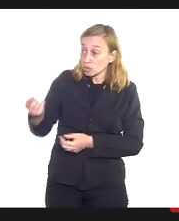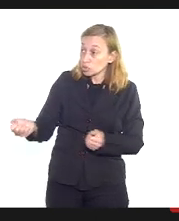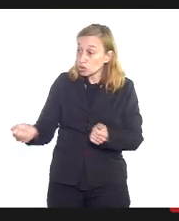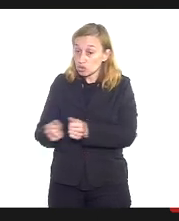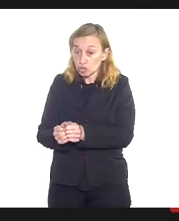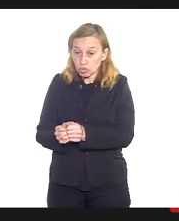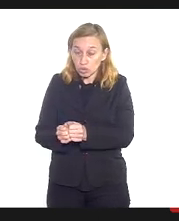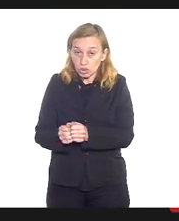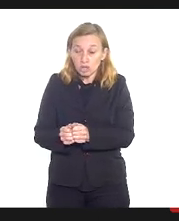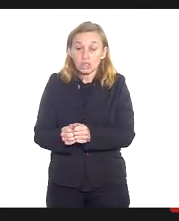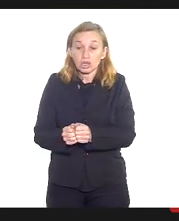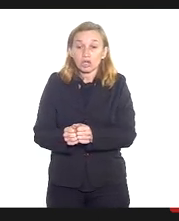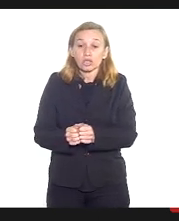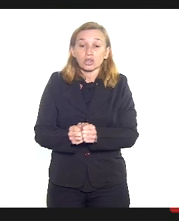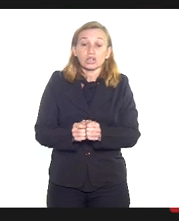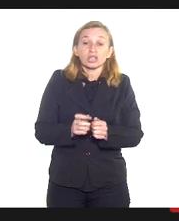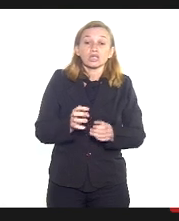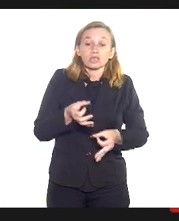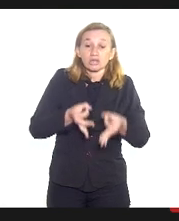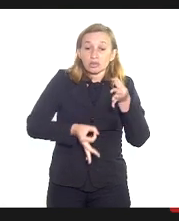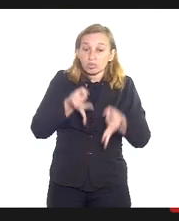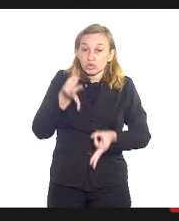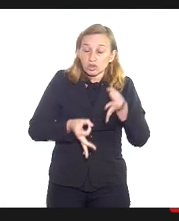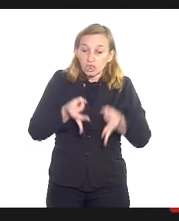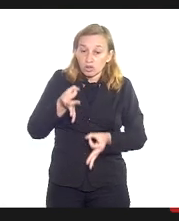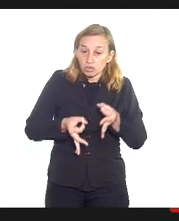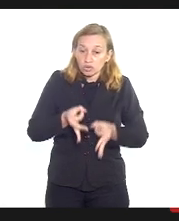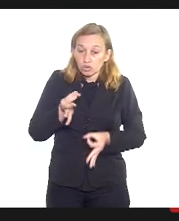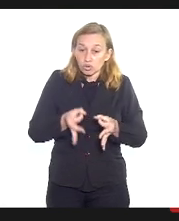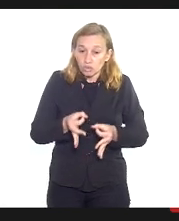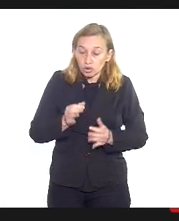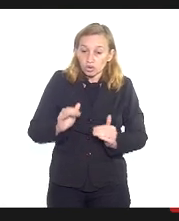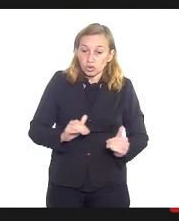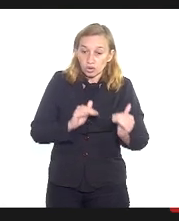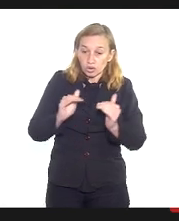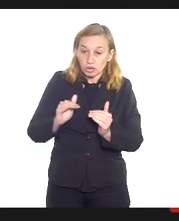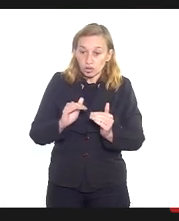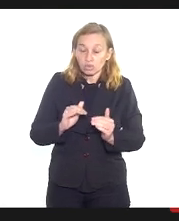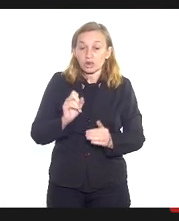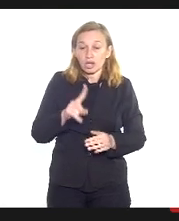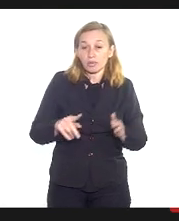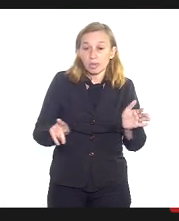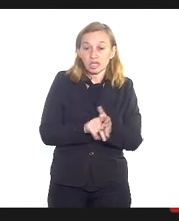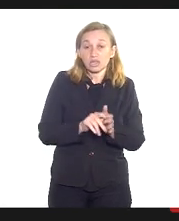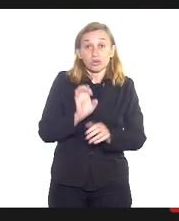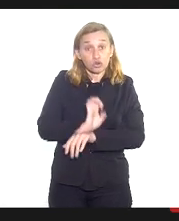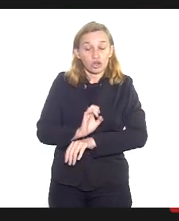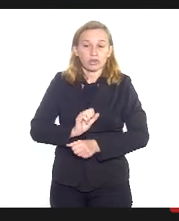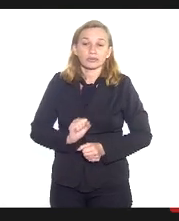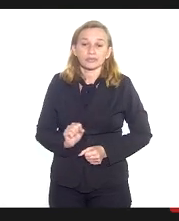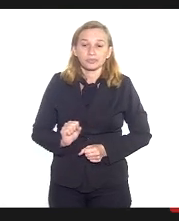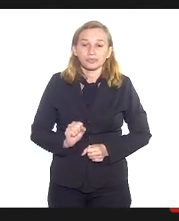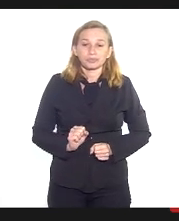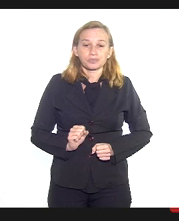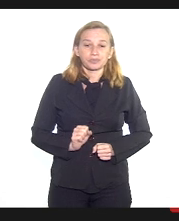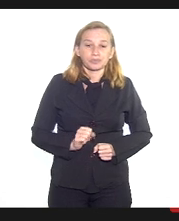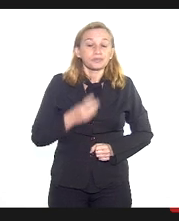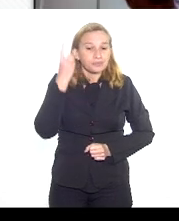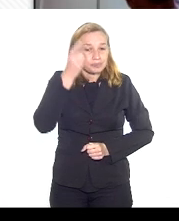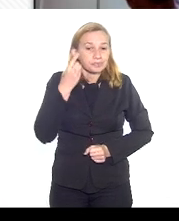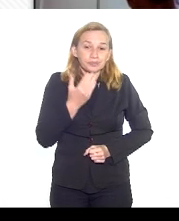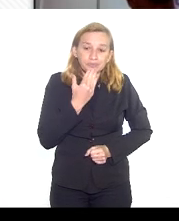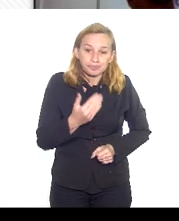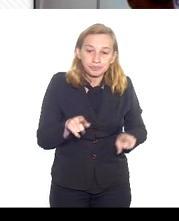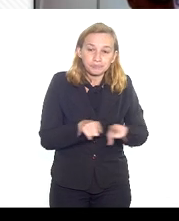inclusive durante o Tribunal de Justiça, aquilo que seria a receita originária do Estado. Deputados, eu peço